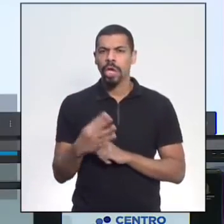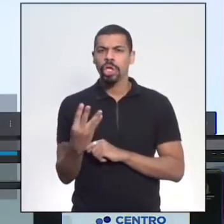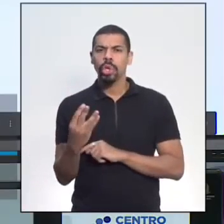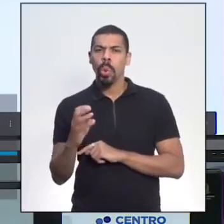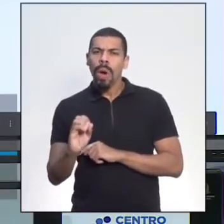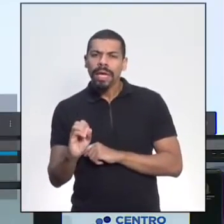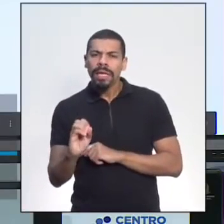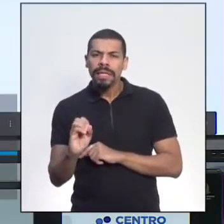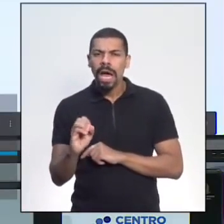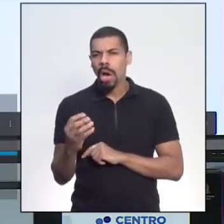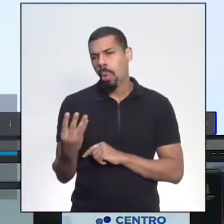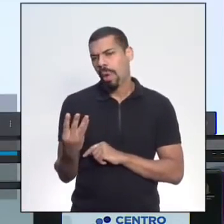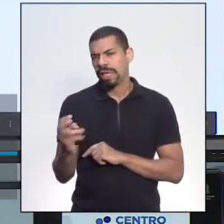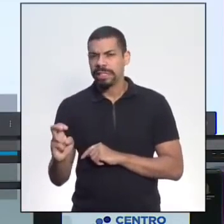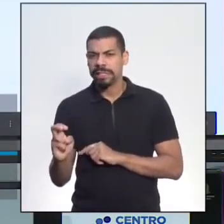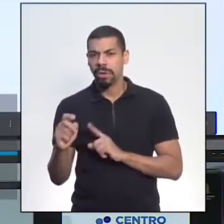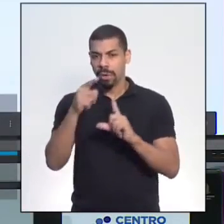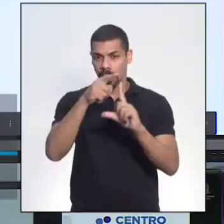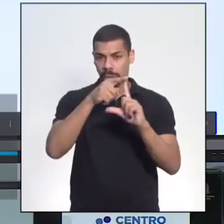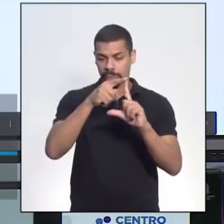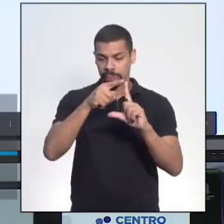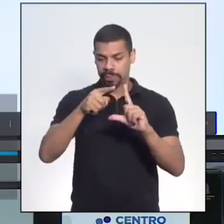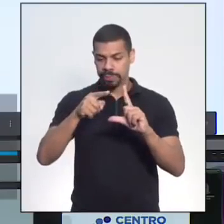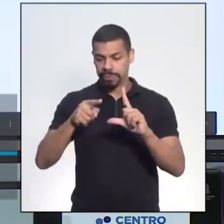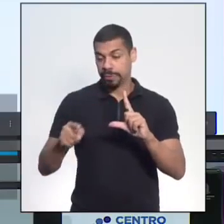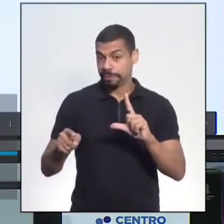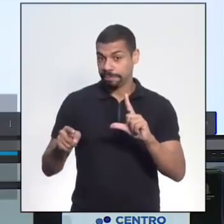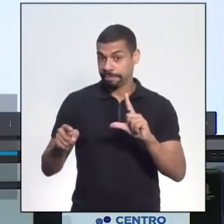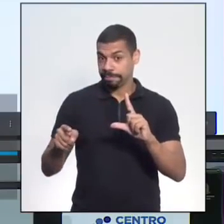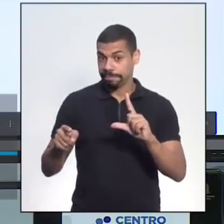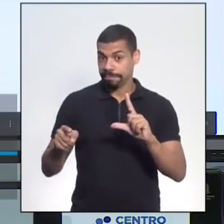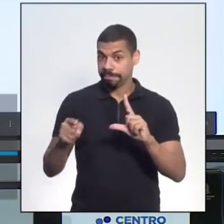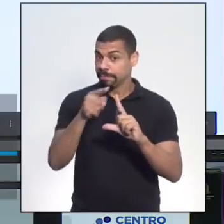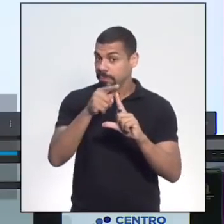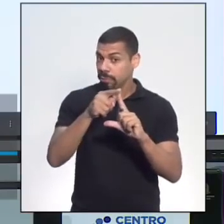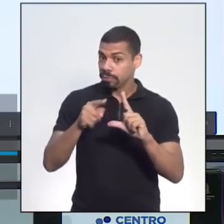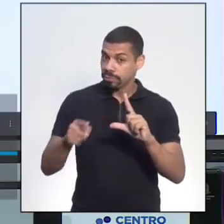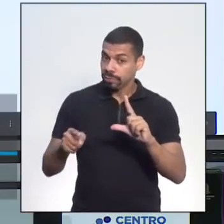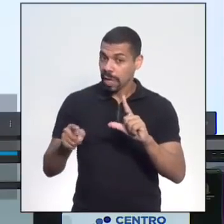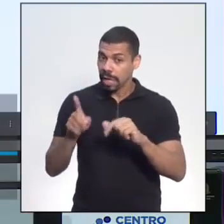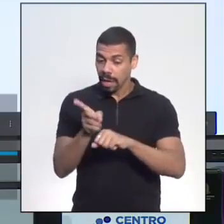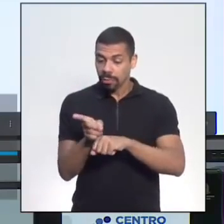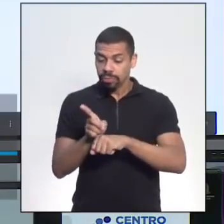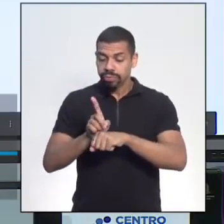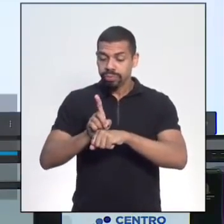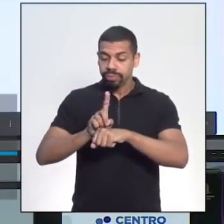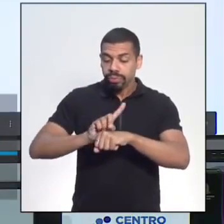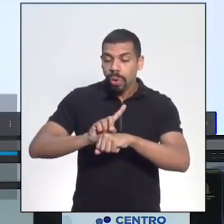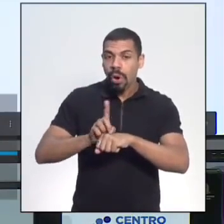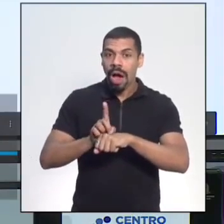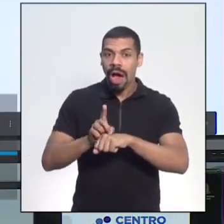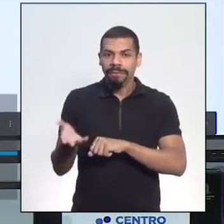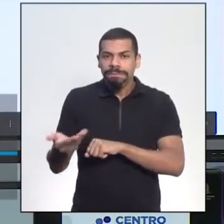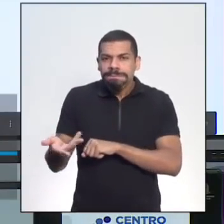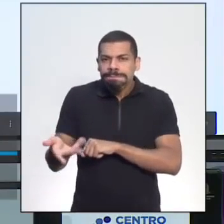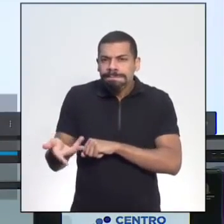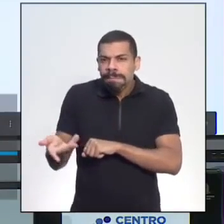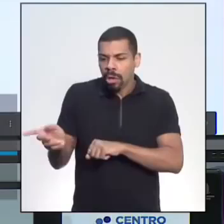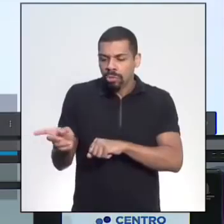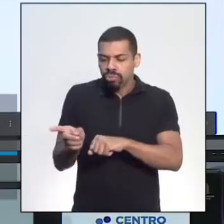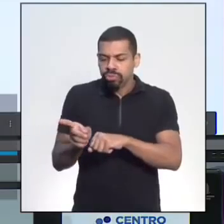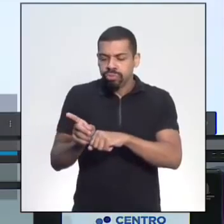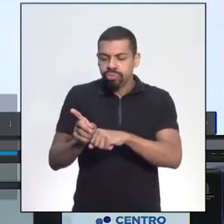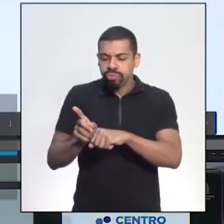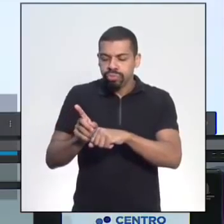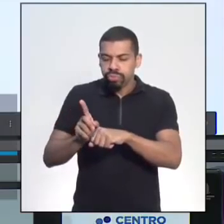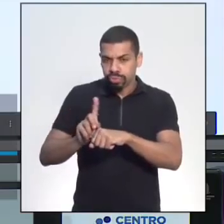40 a 45, nosso gráfico está descendo, então os valores estão diminuindo. Significa que é decrescente, a